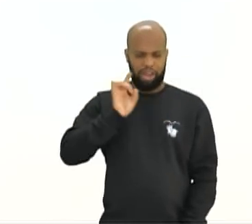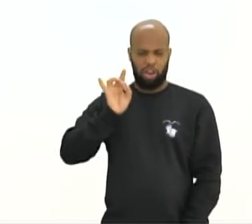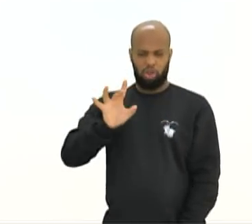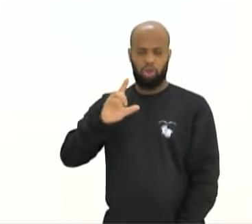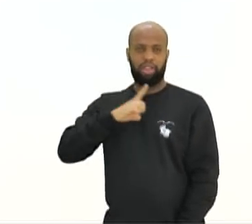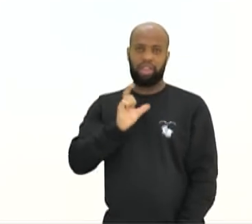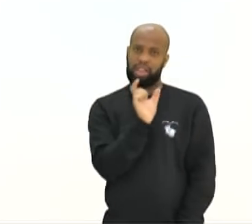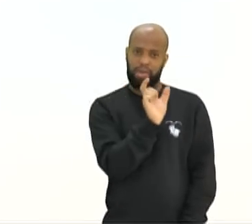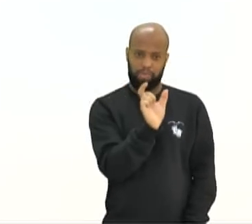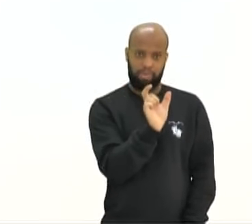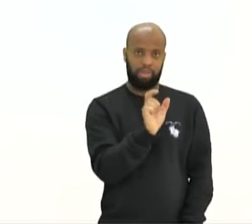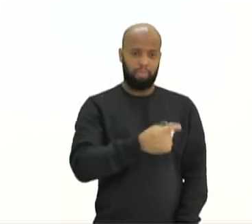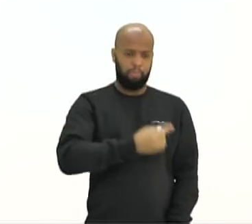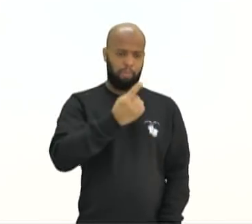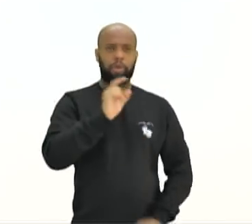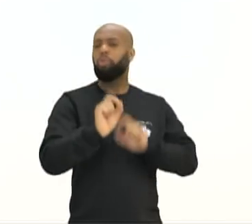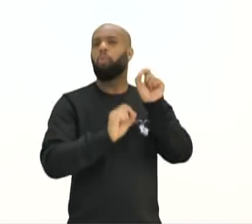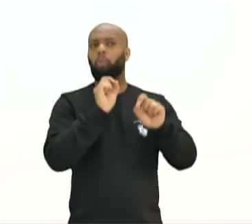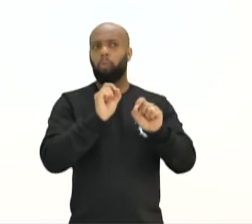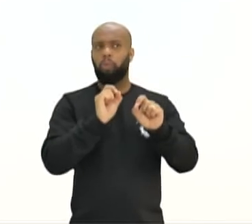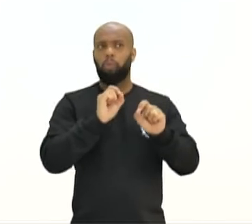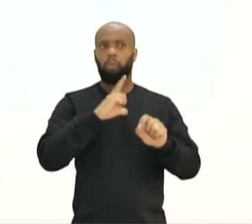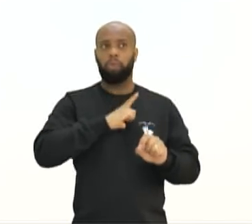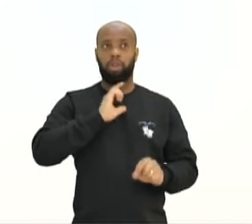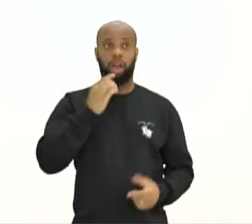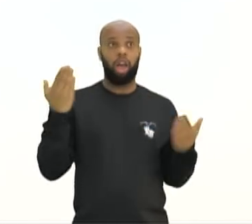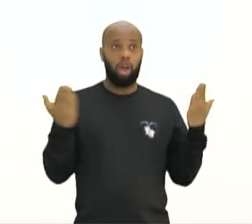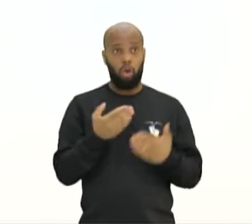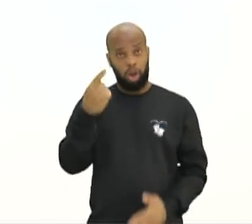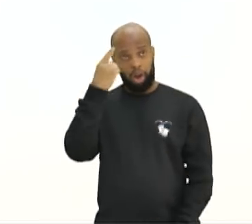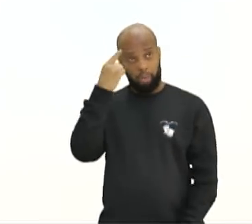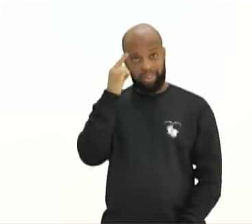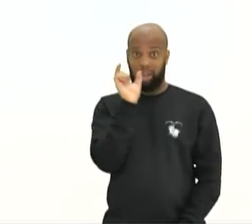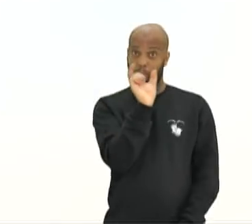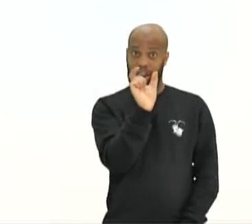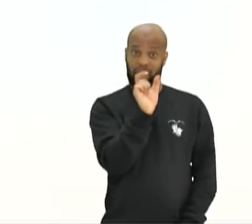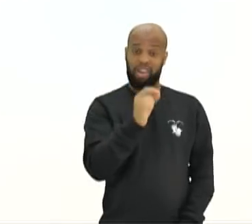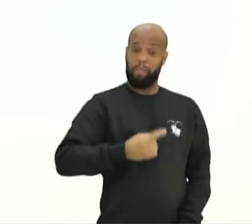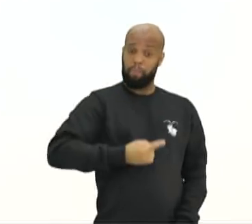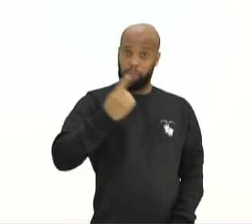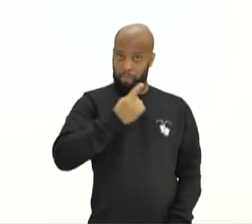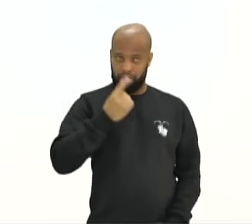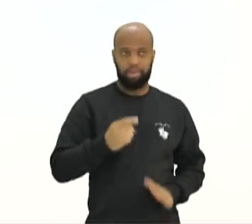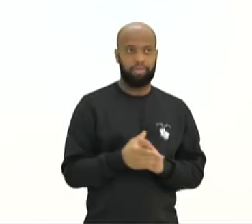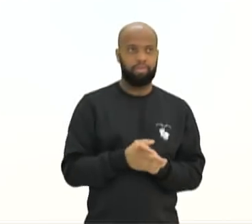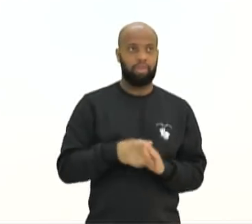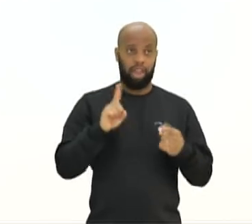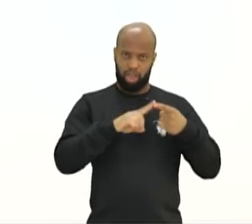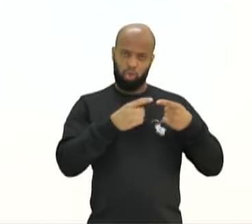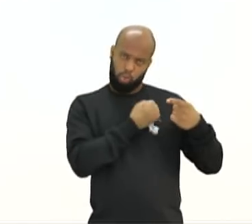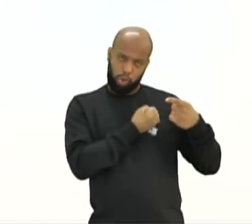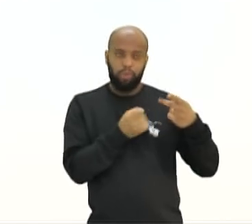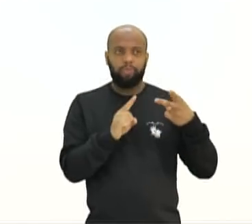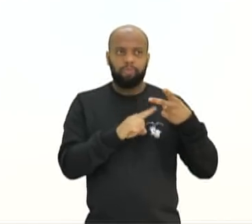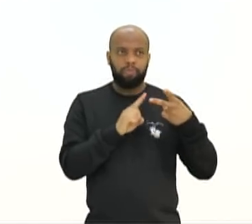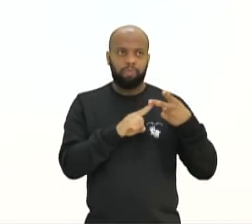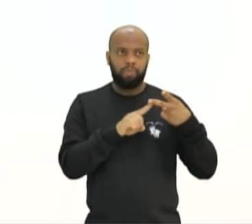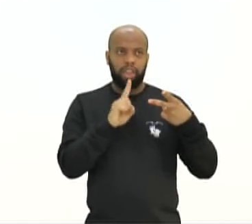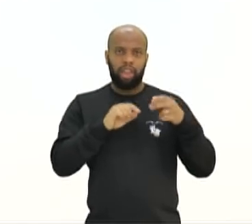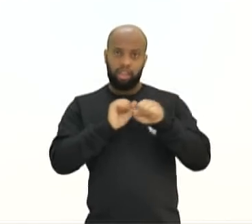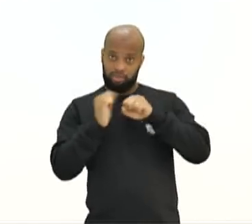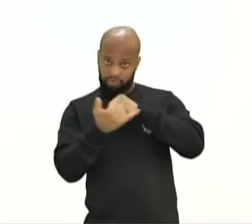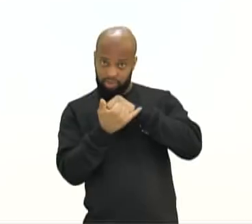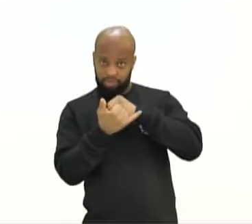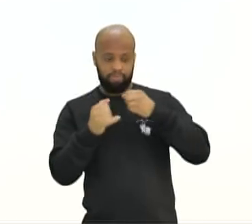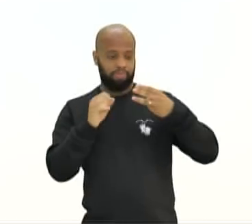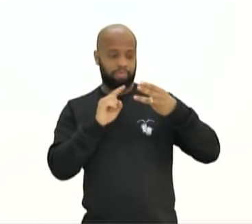termo primeira é. Então, a gente vai pensar somente na palavra primeira. Um numeral, um